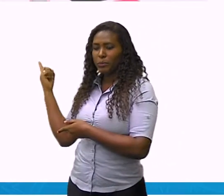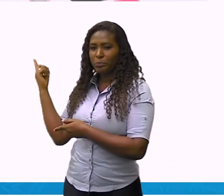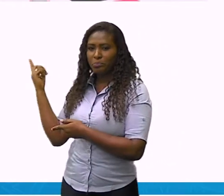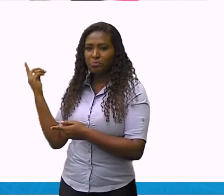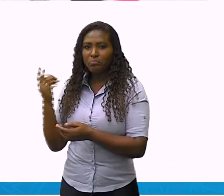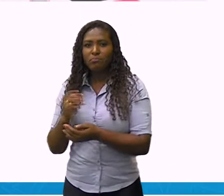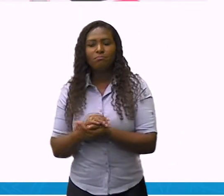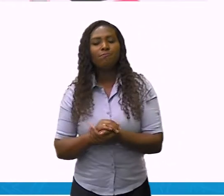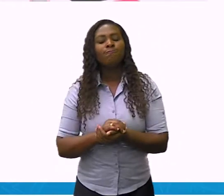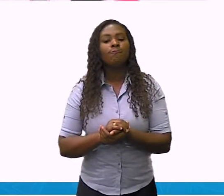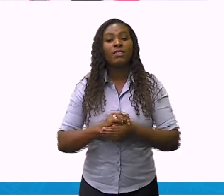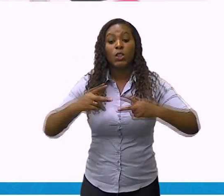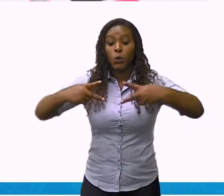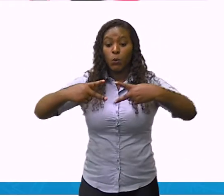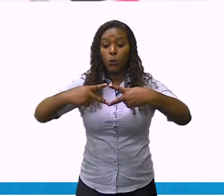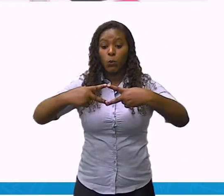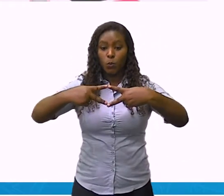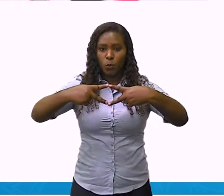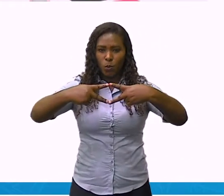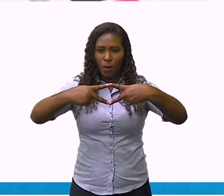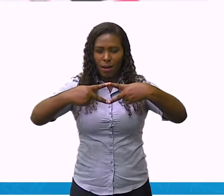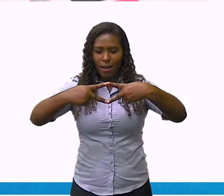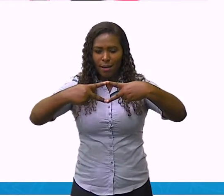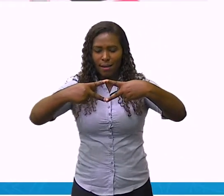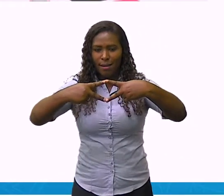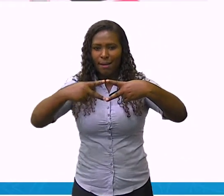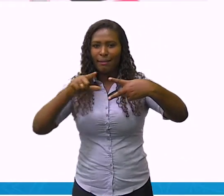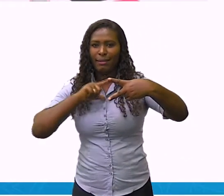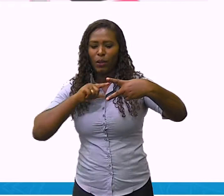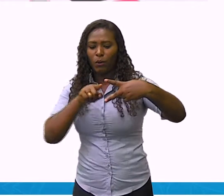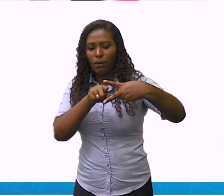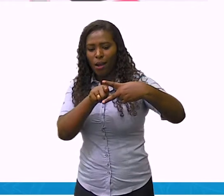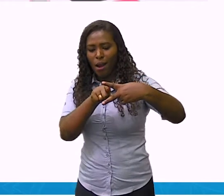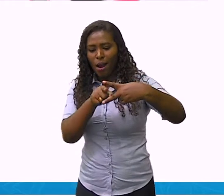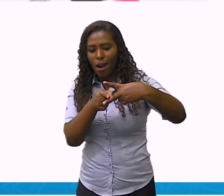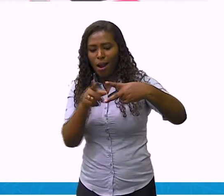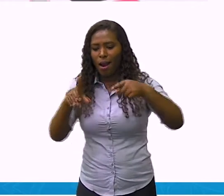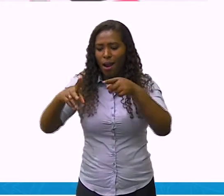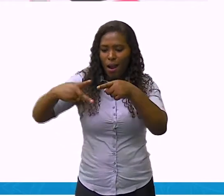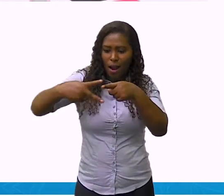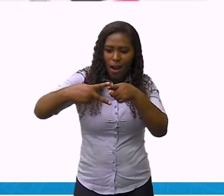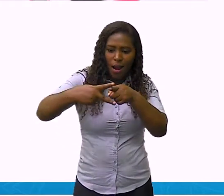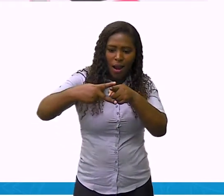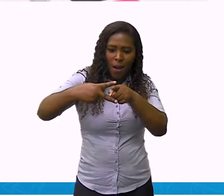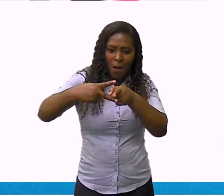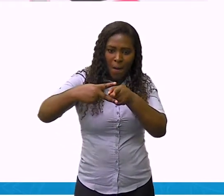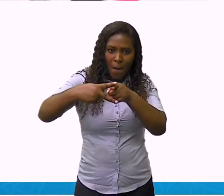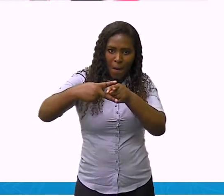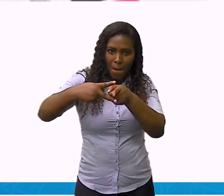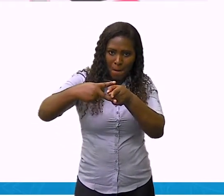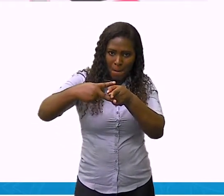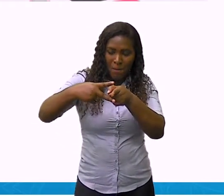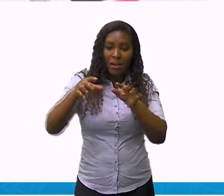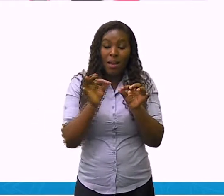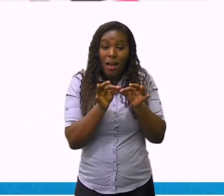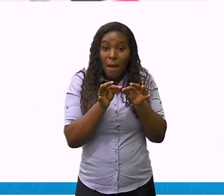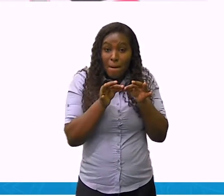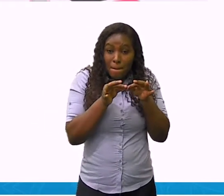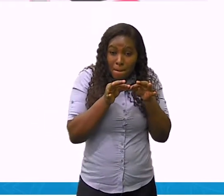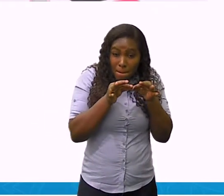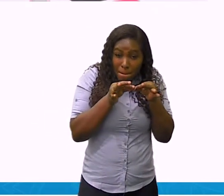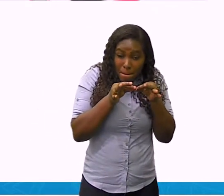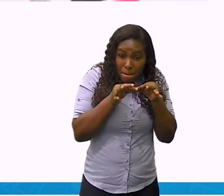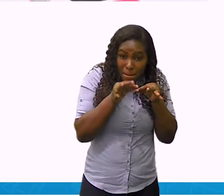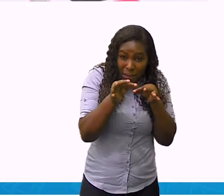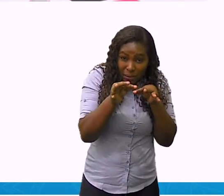nas respectivas bissetrizes dos ângulos internos e são perpendiculares. Olha,